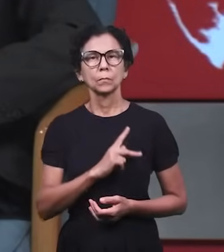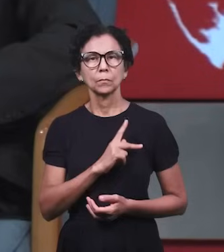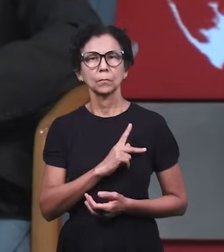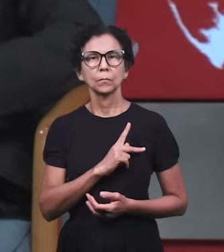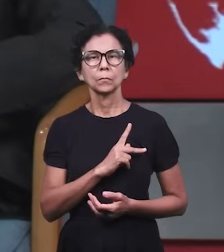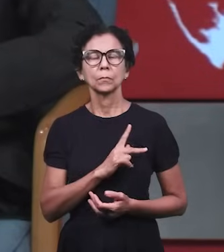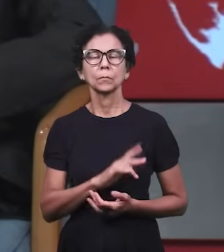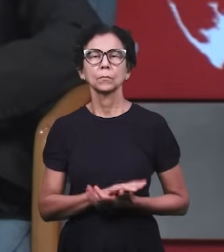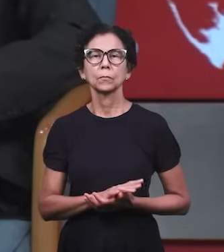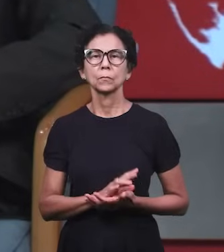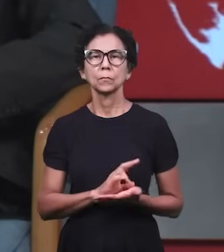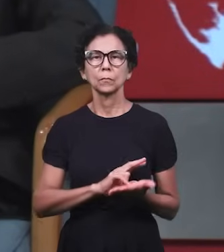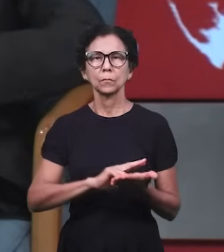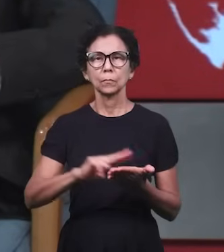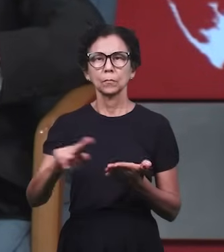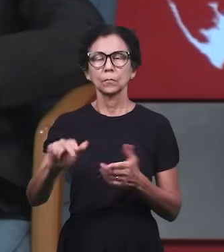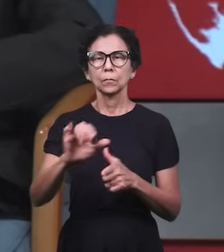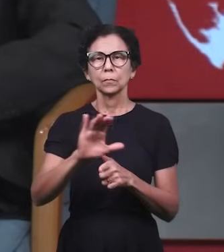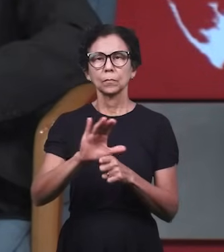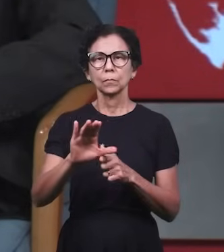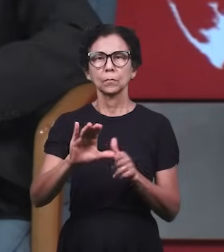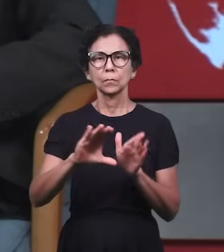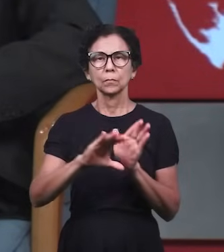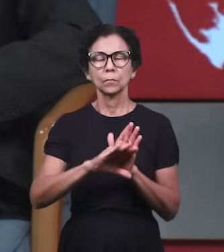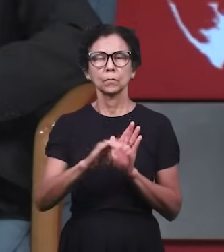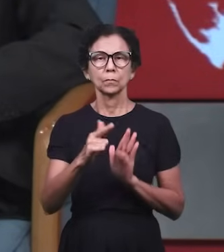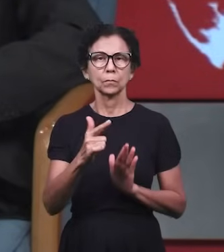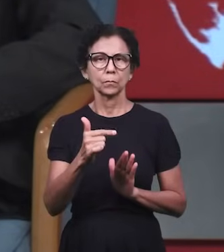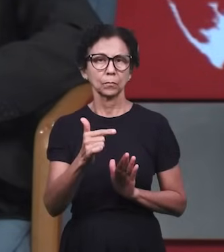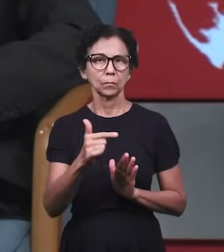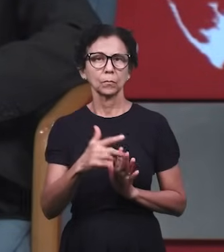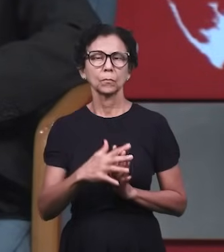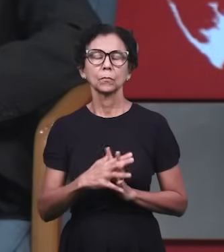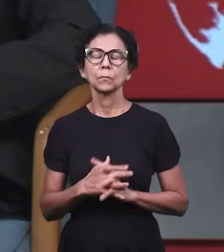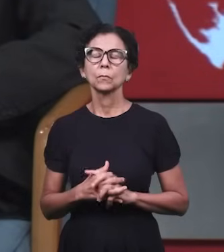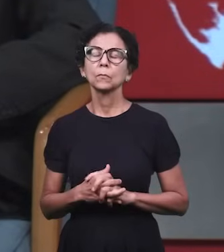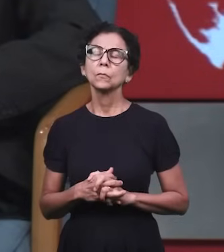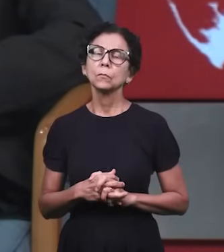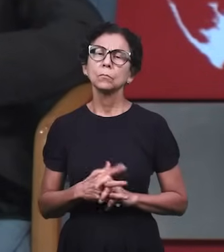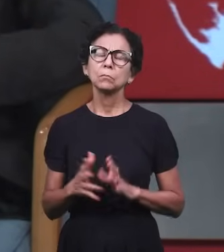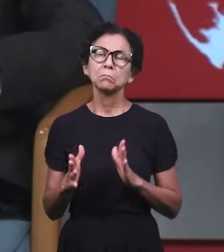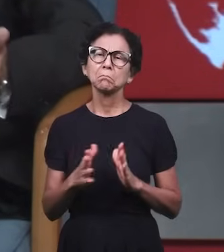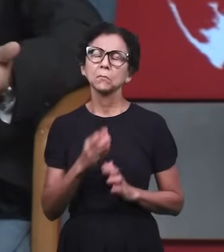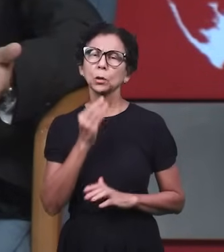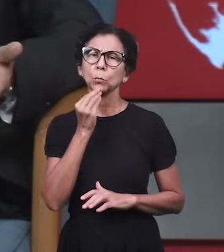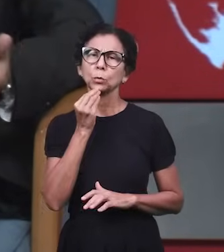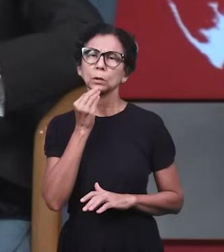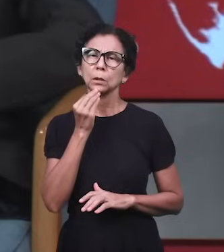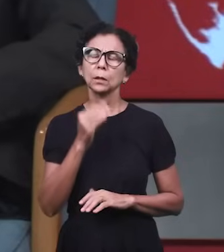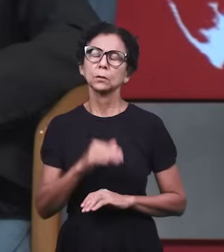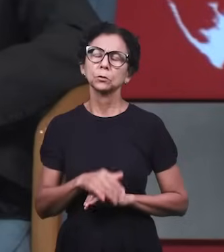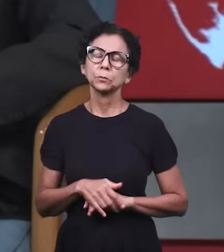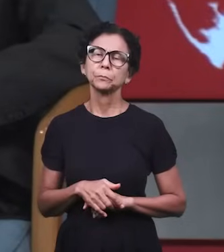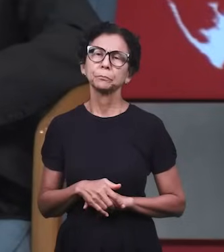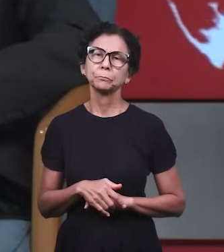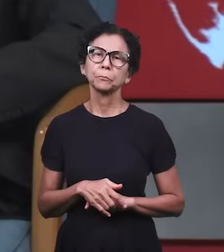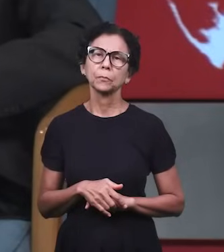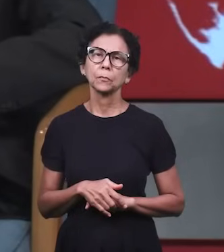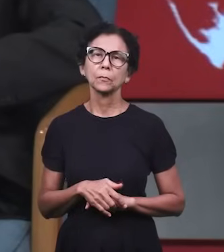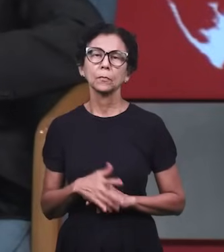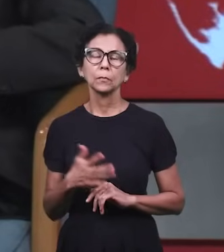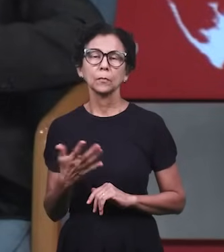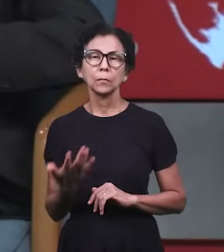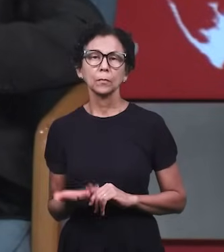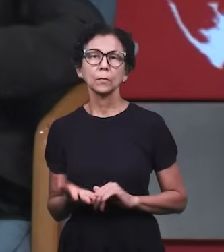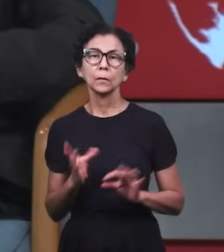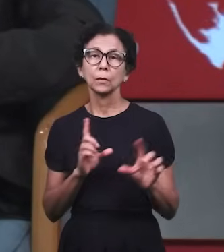de Paulo, na primeira carta de Paulo aos Coríntios, no capítulo 12. Naquela oportunidade, nós